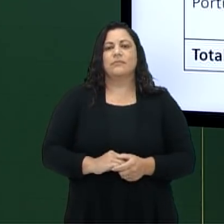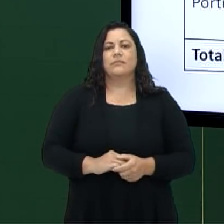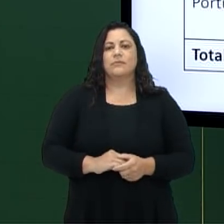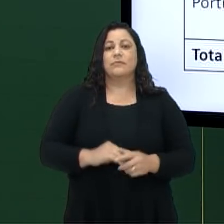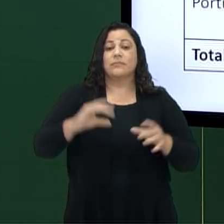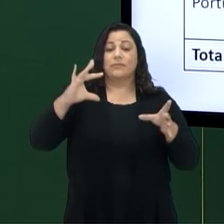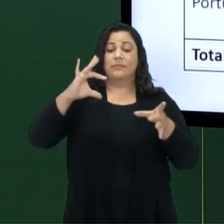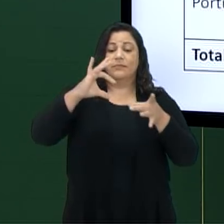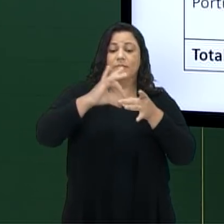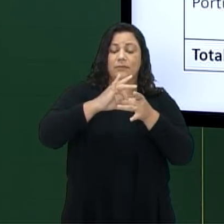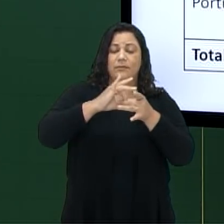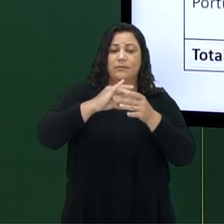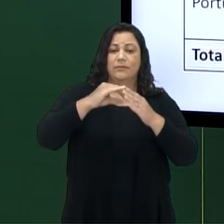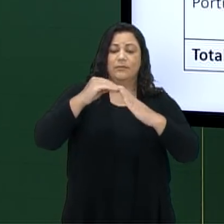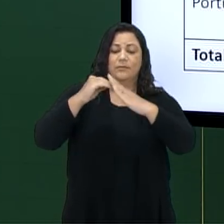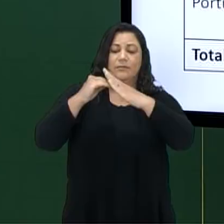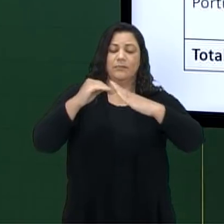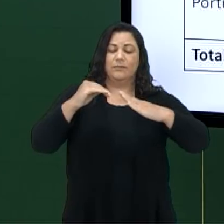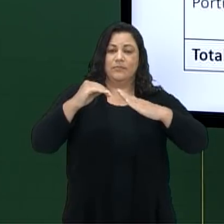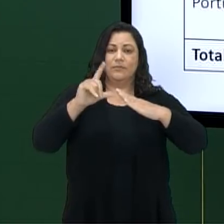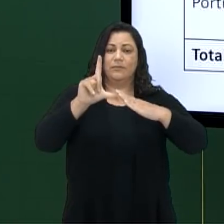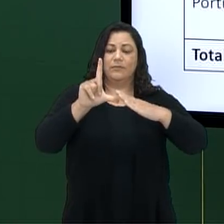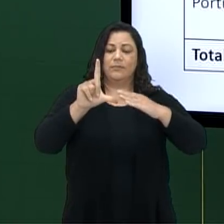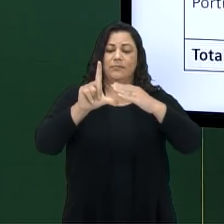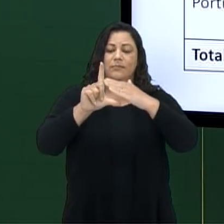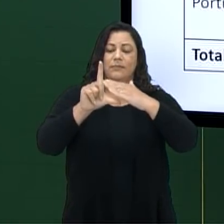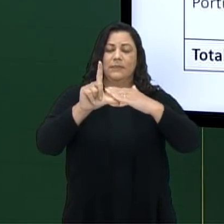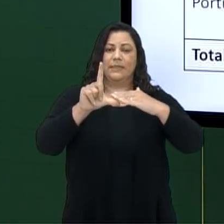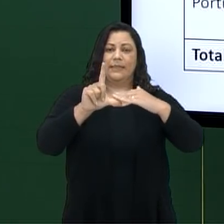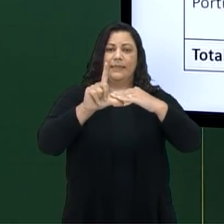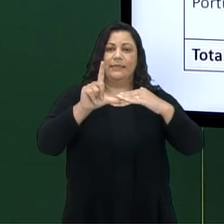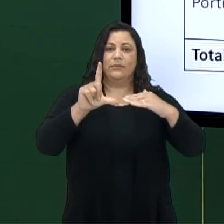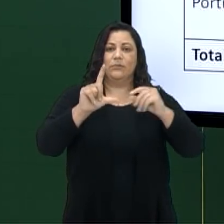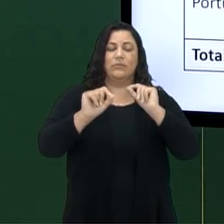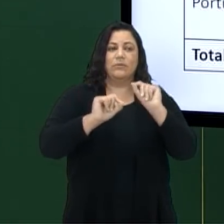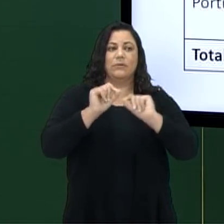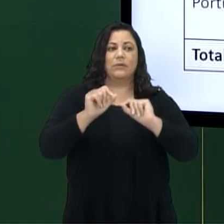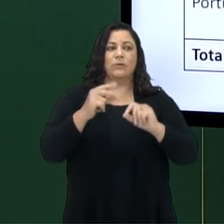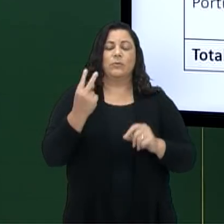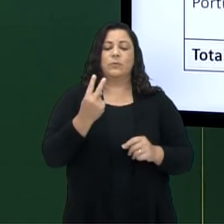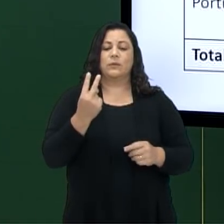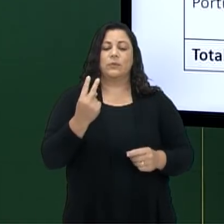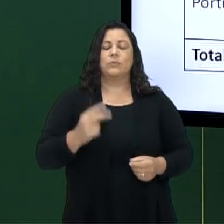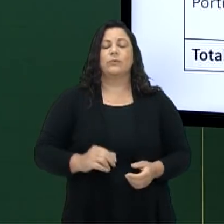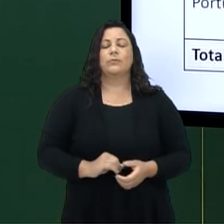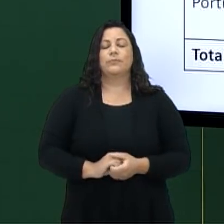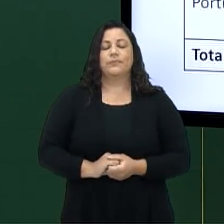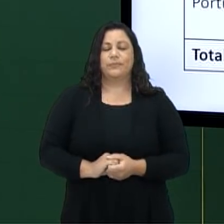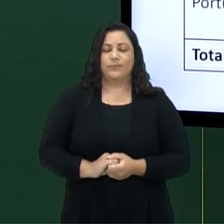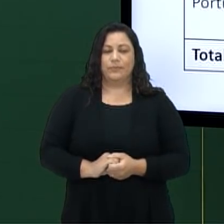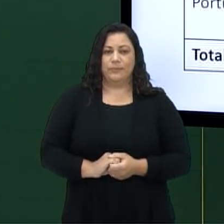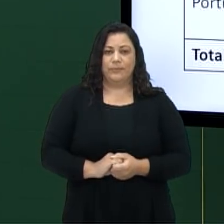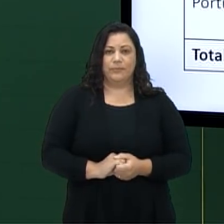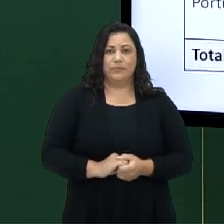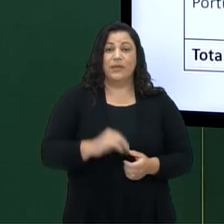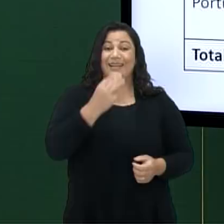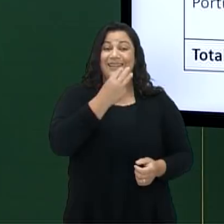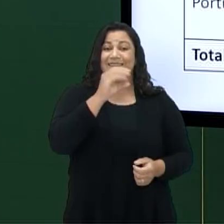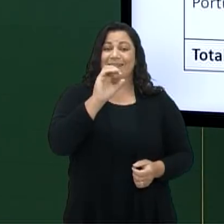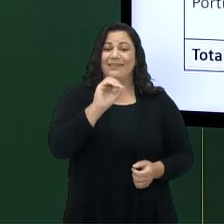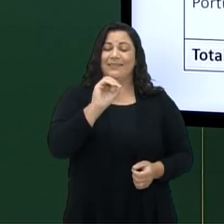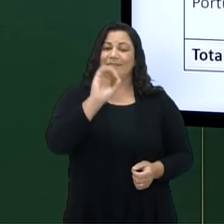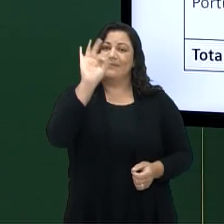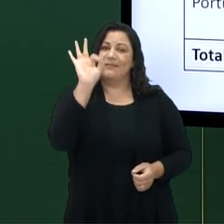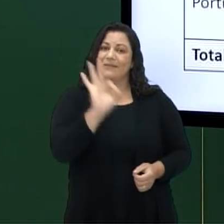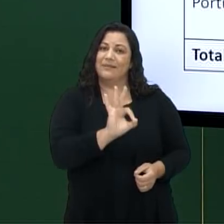pontos. E eu tenho o meu segundo setor, que equivale a 30%.